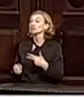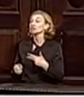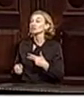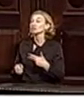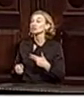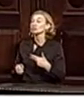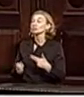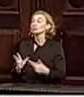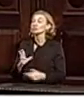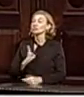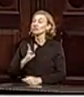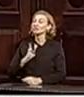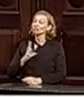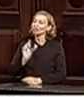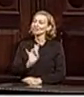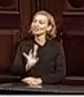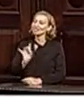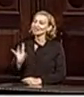independentes e